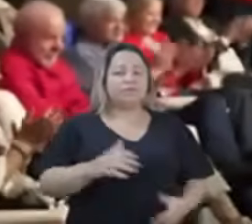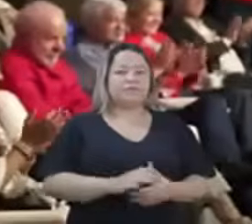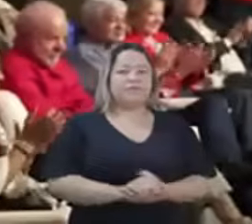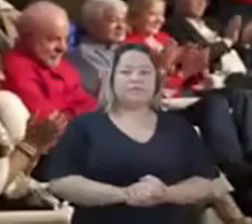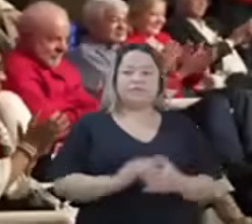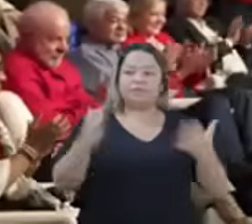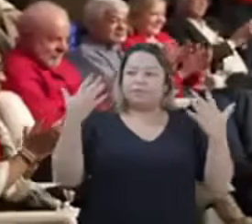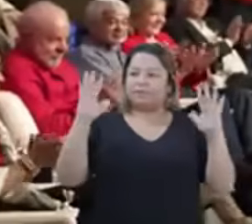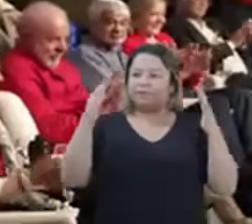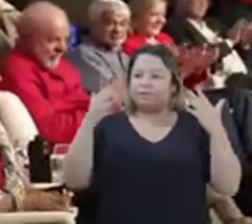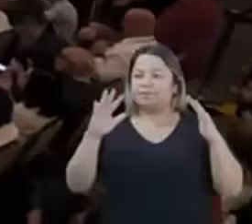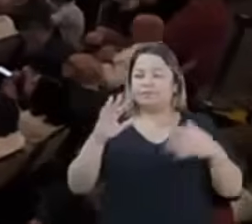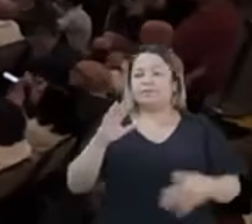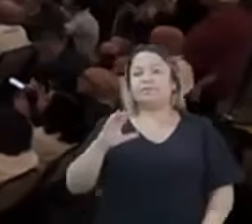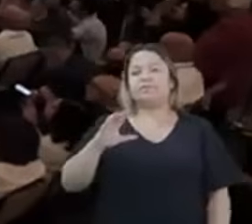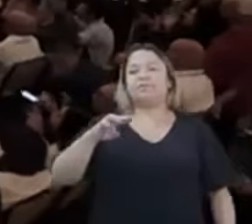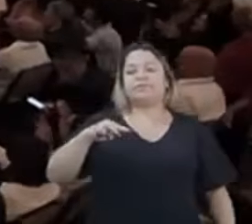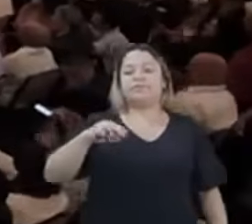a Dona Maria,